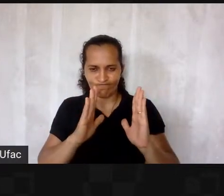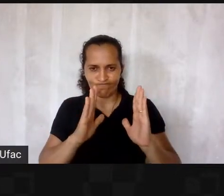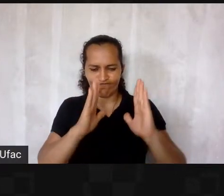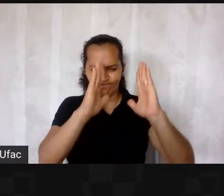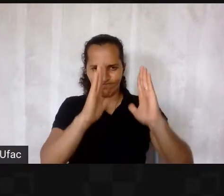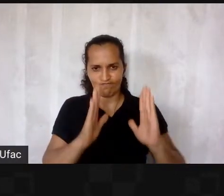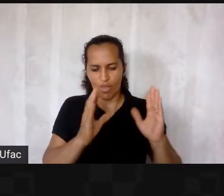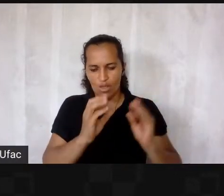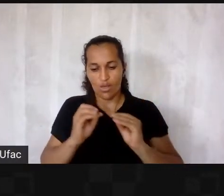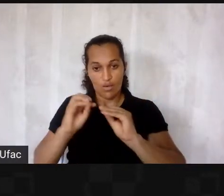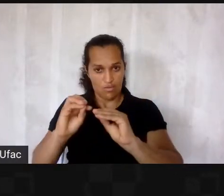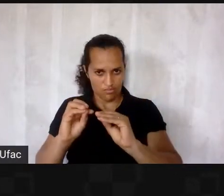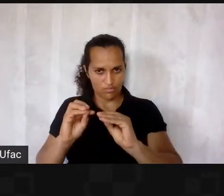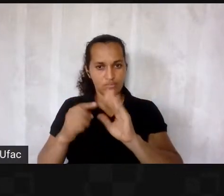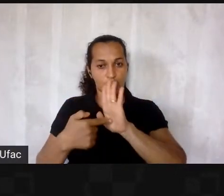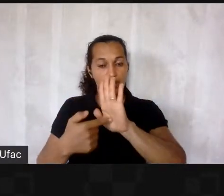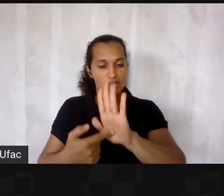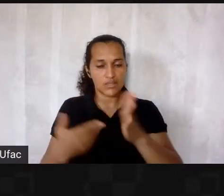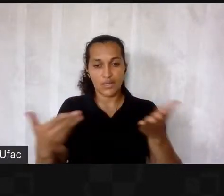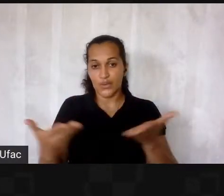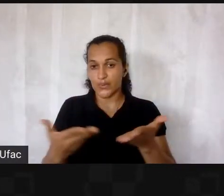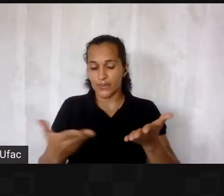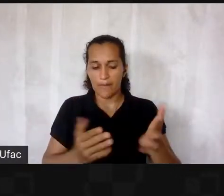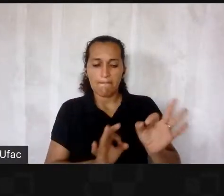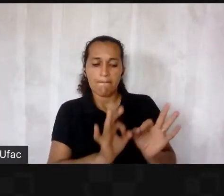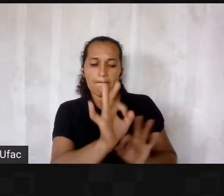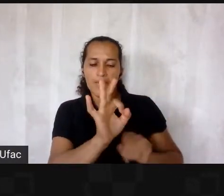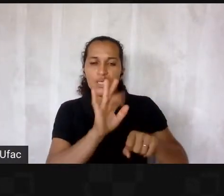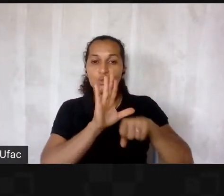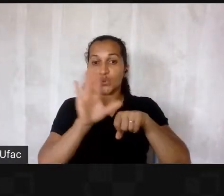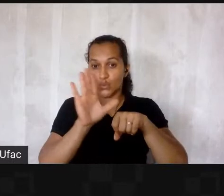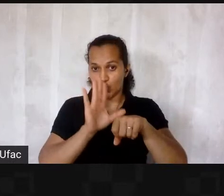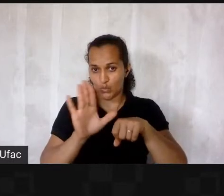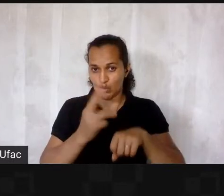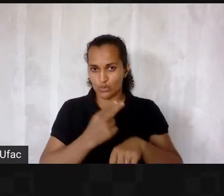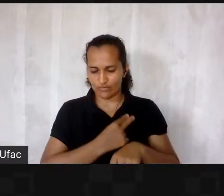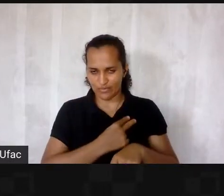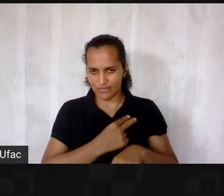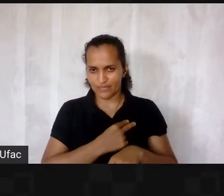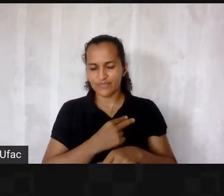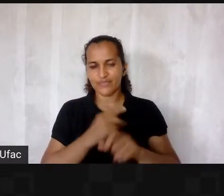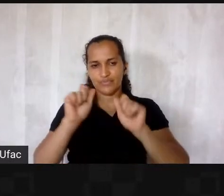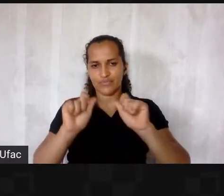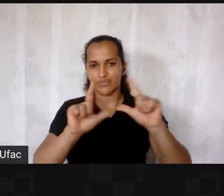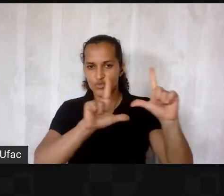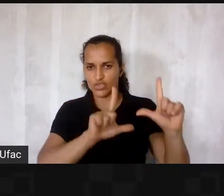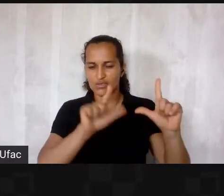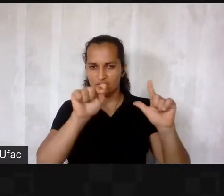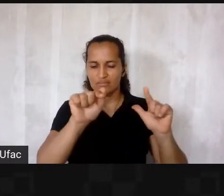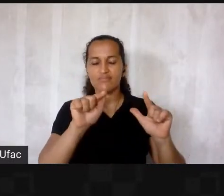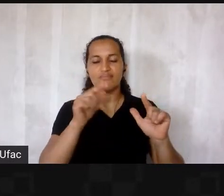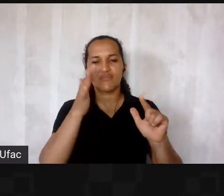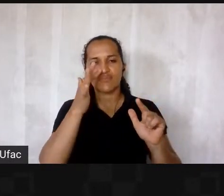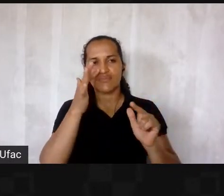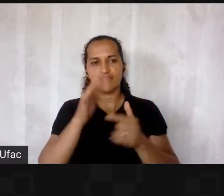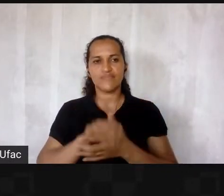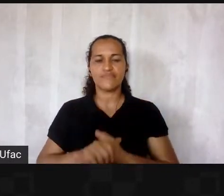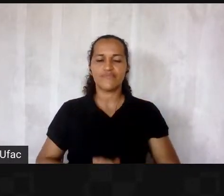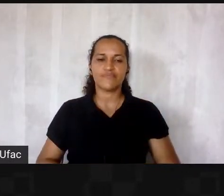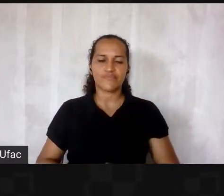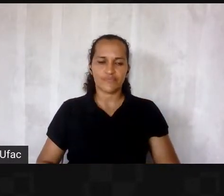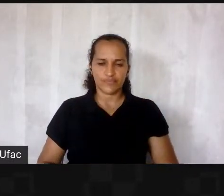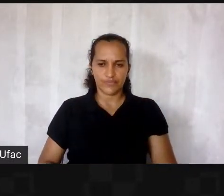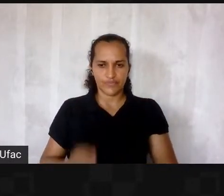fiz de planos de cursos da UFAC. Eu vou projetar, então, aqui a vocês.